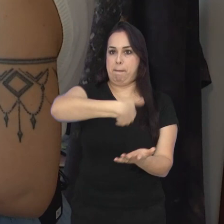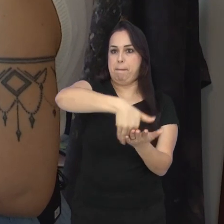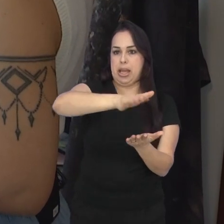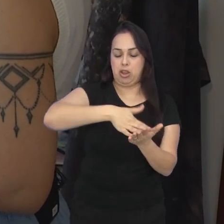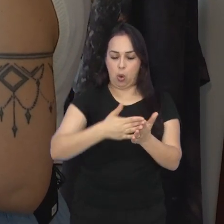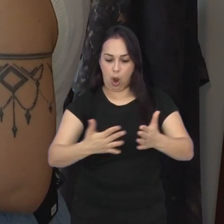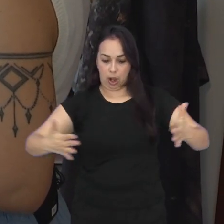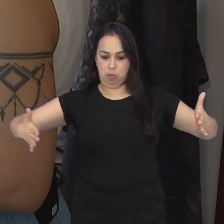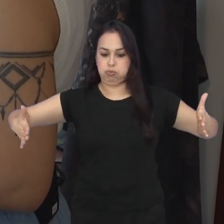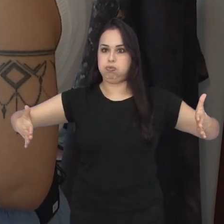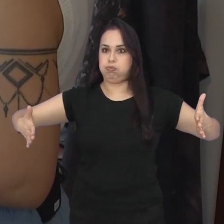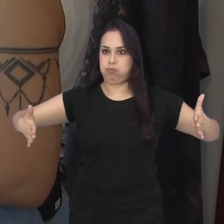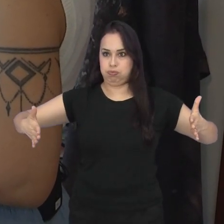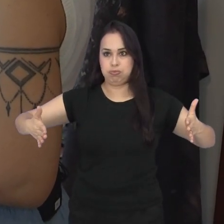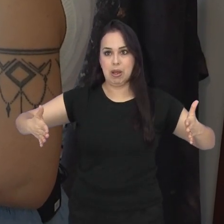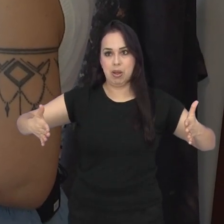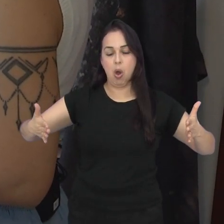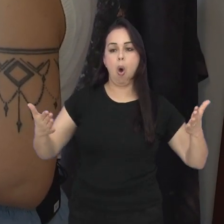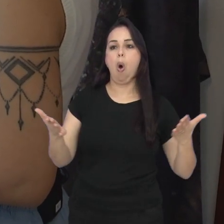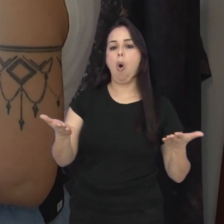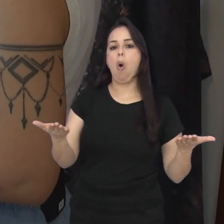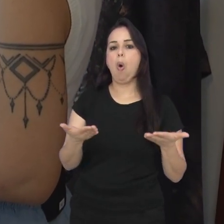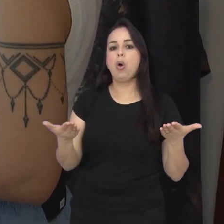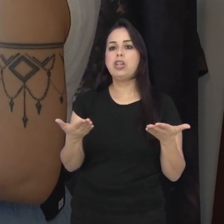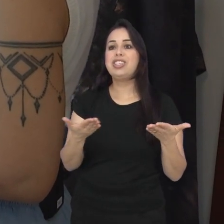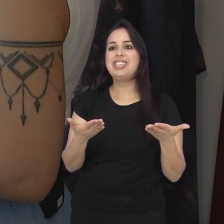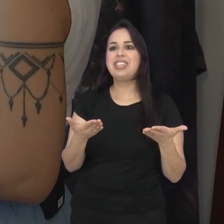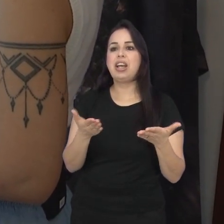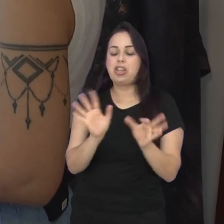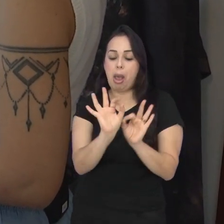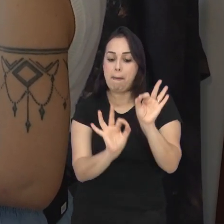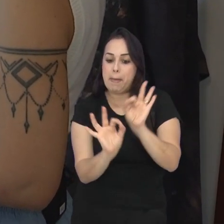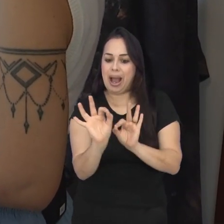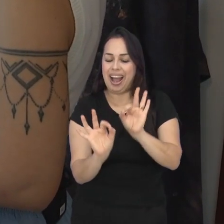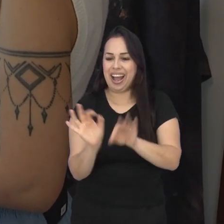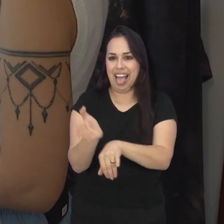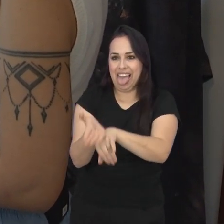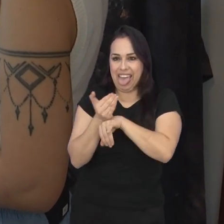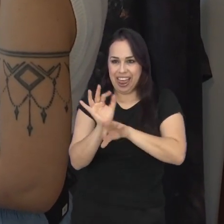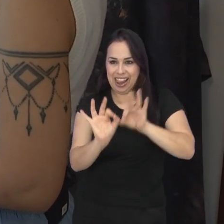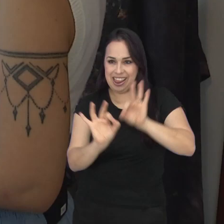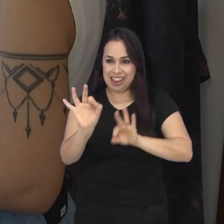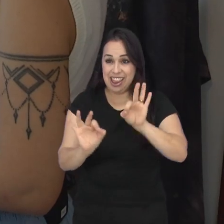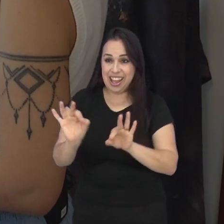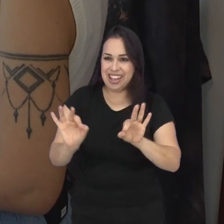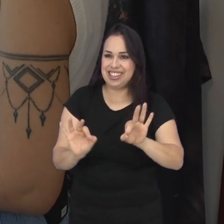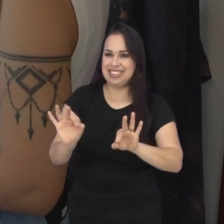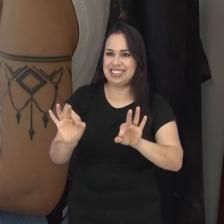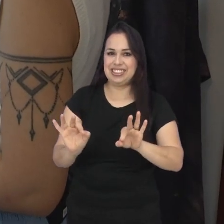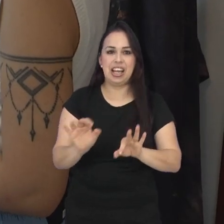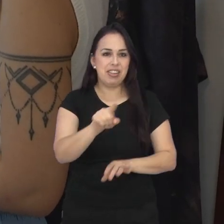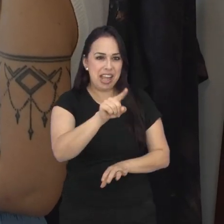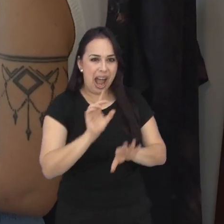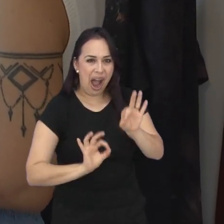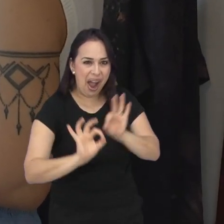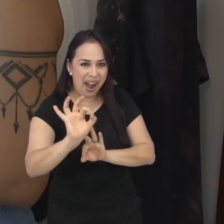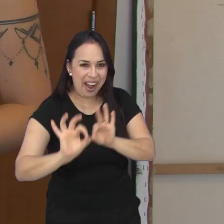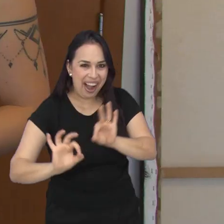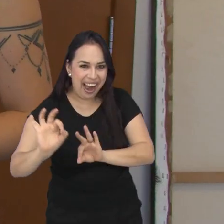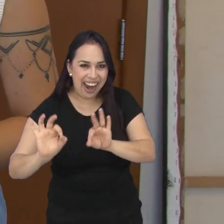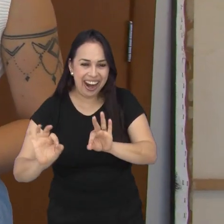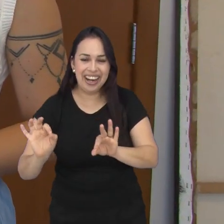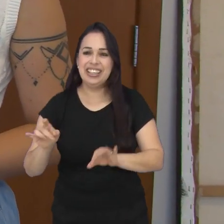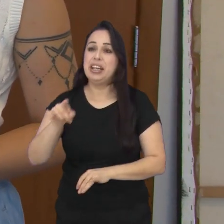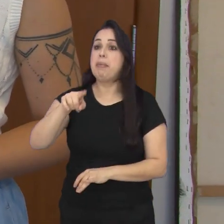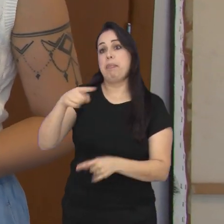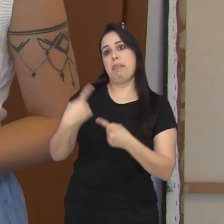formato grande, né, e ocupa espaço. Sim. Né? Hoje aqui tá tudo mais ou menos arrumado para